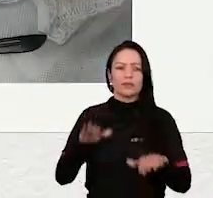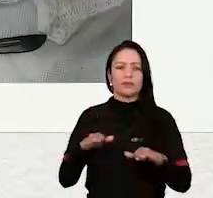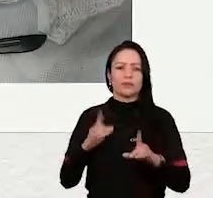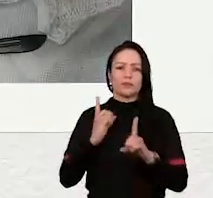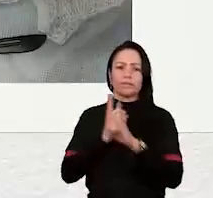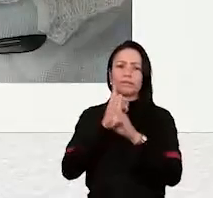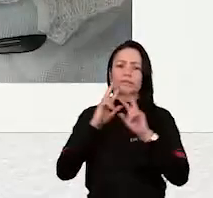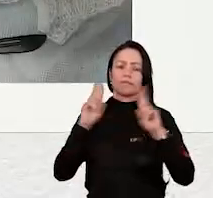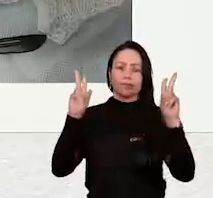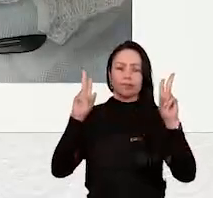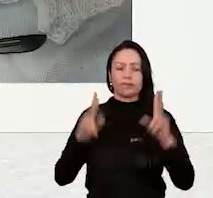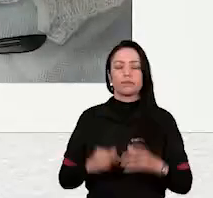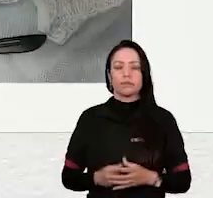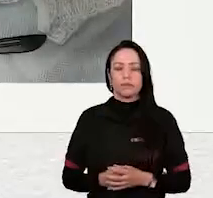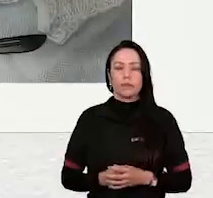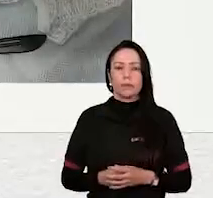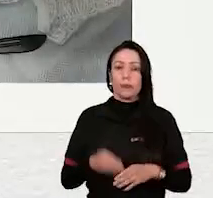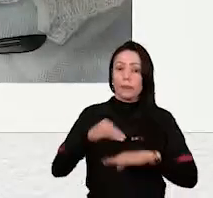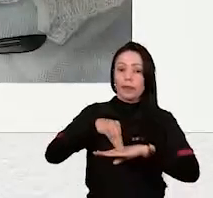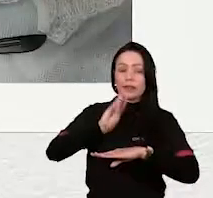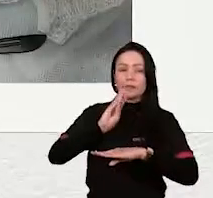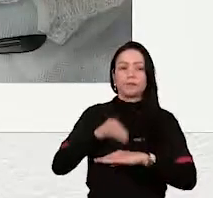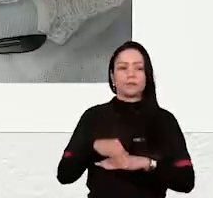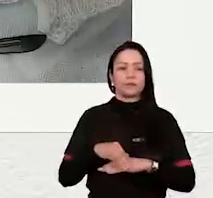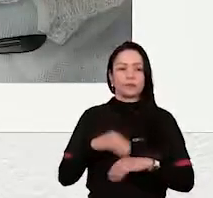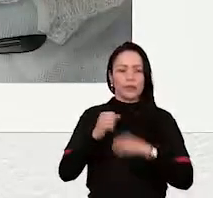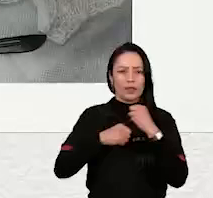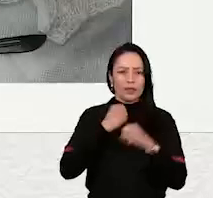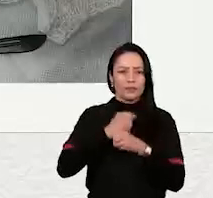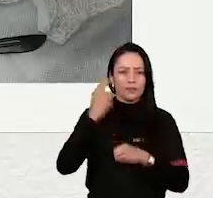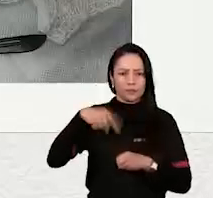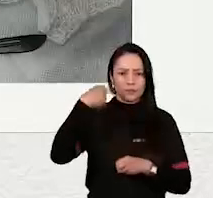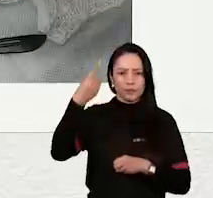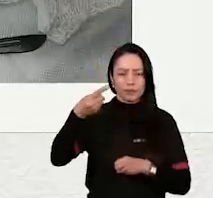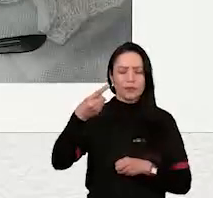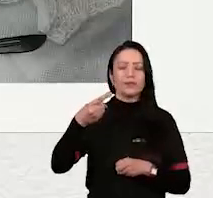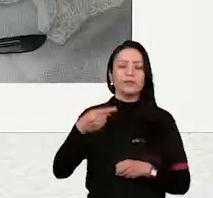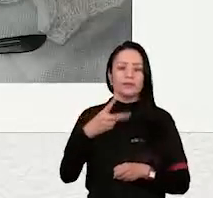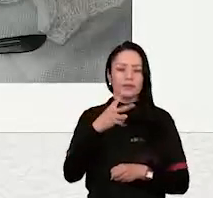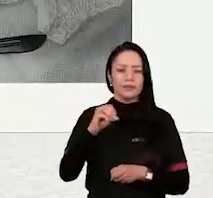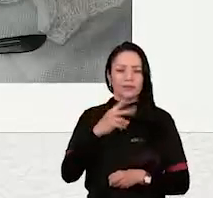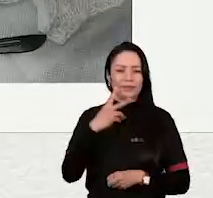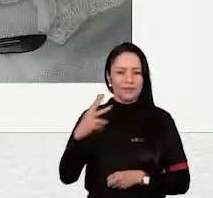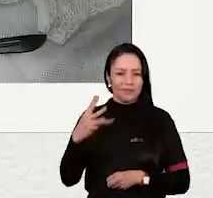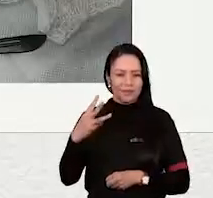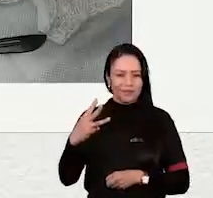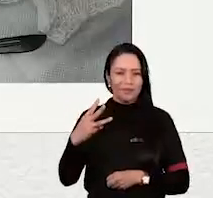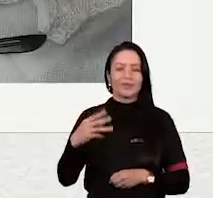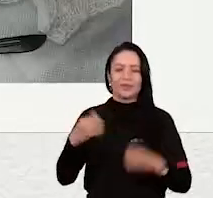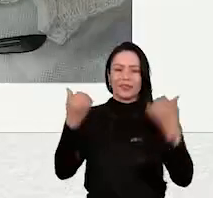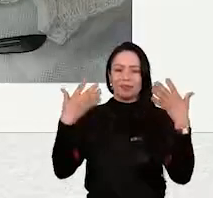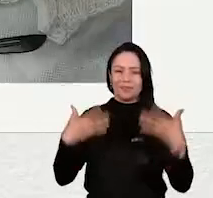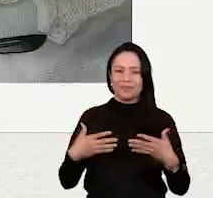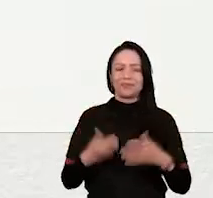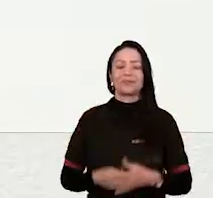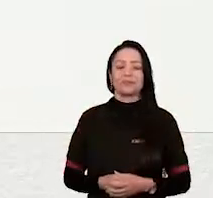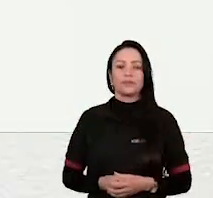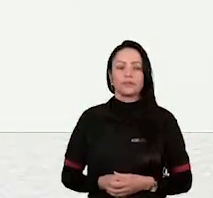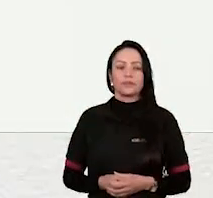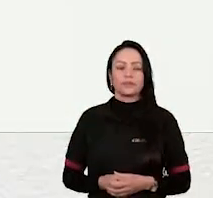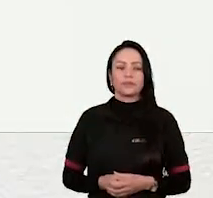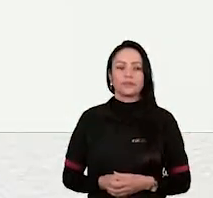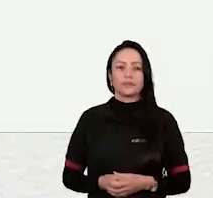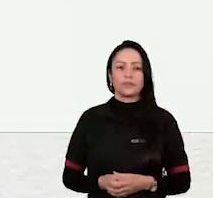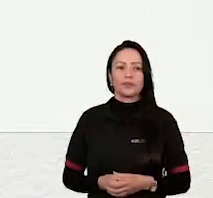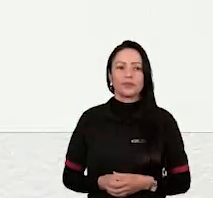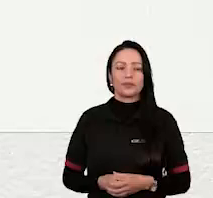prognóstico seja diferente. Né? Fica a dica aí, ano que vem, Derma Experience 23, a gente vem só falar de colesteatoma, certo? Com